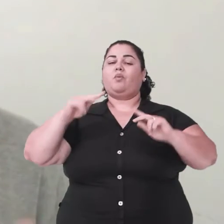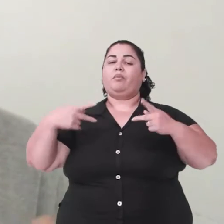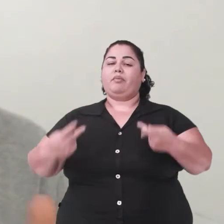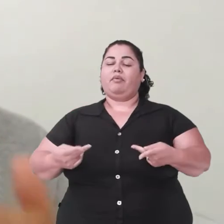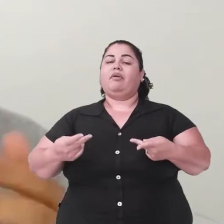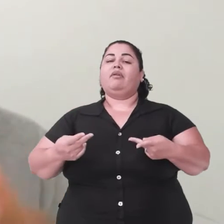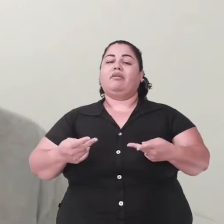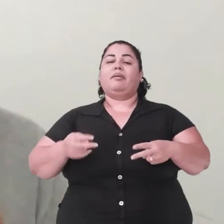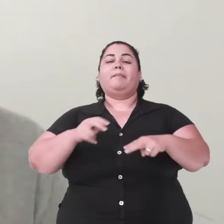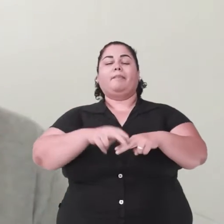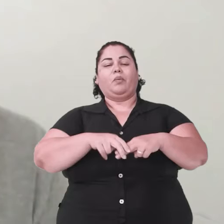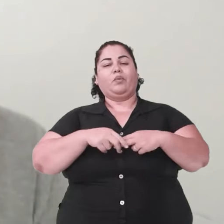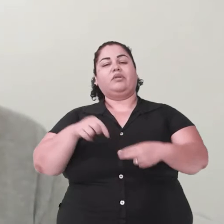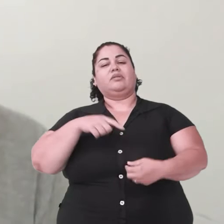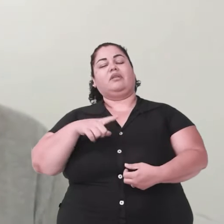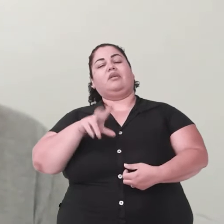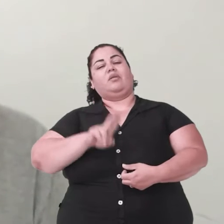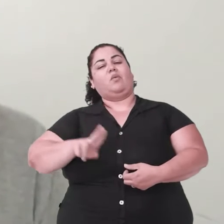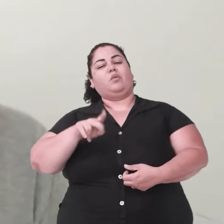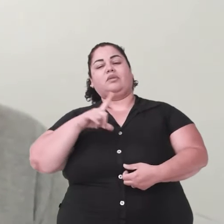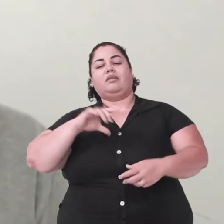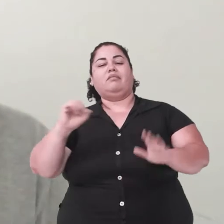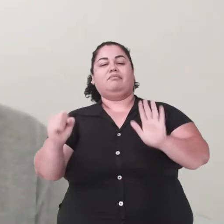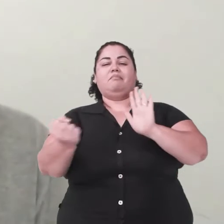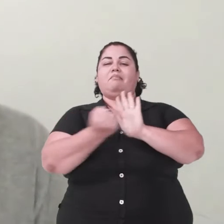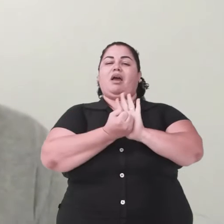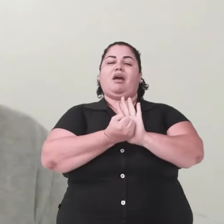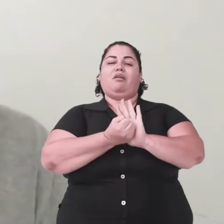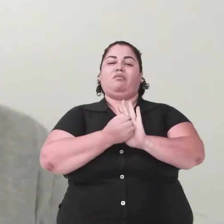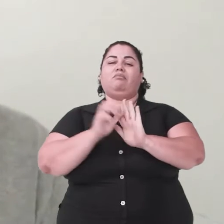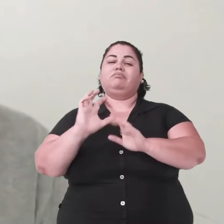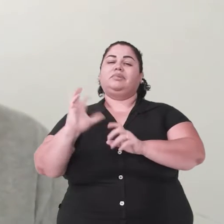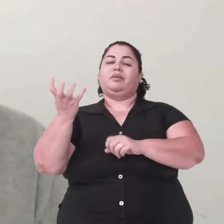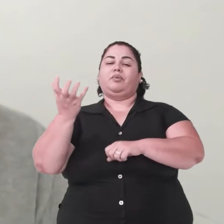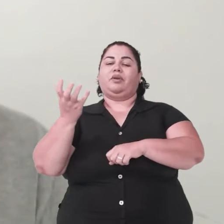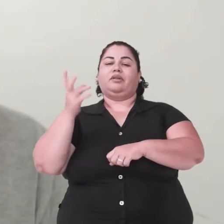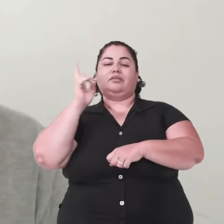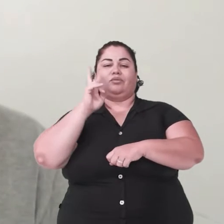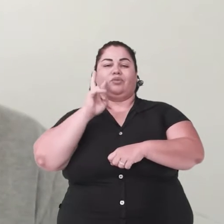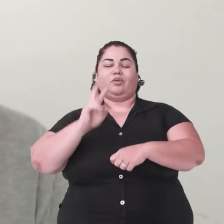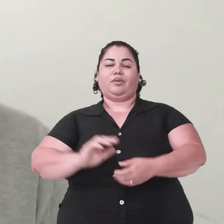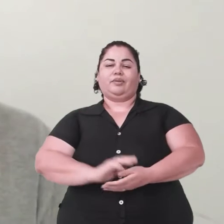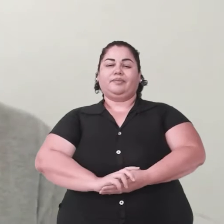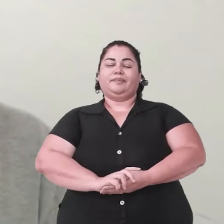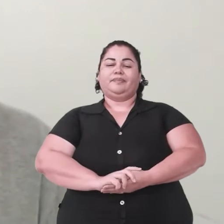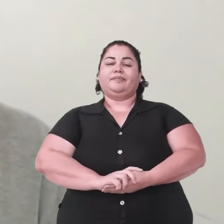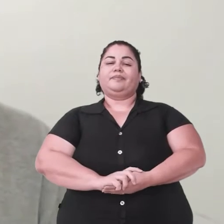da humanidade e por isso eles são usados como marcos, né, temporais.